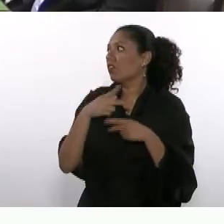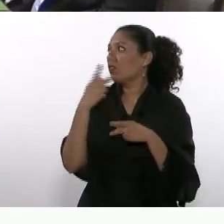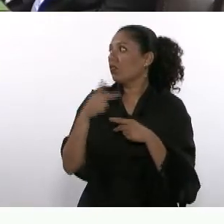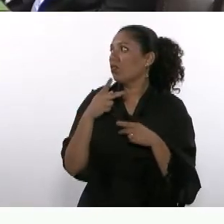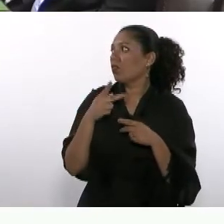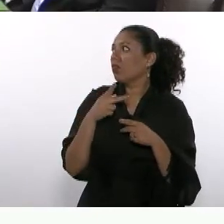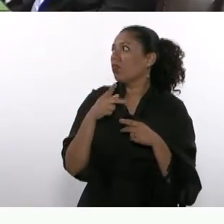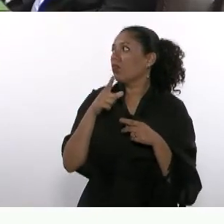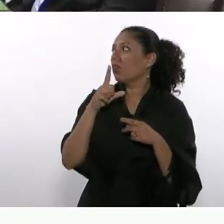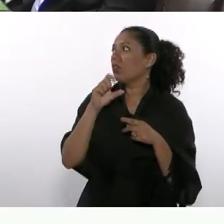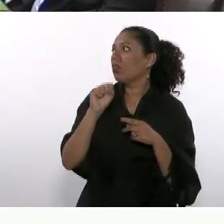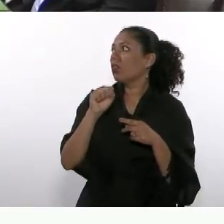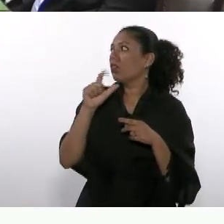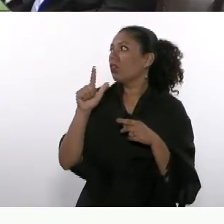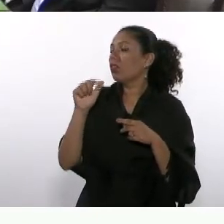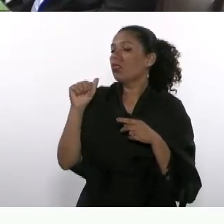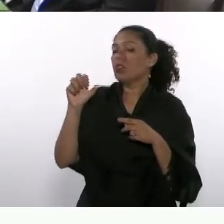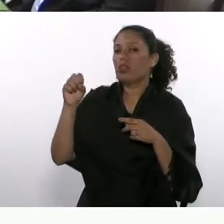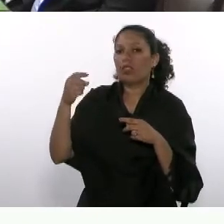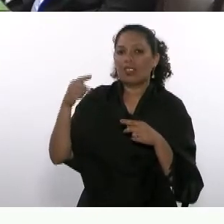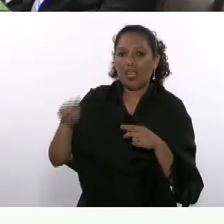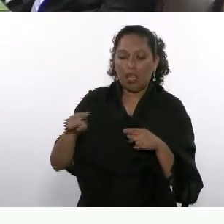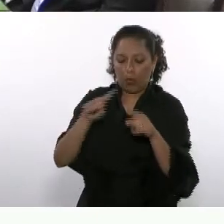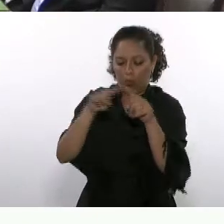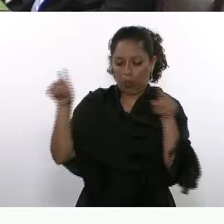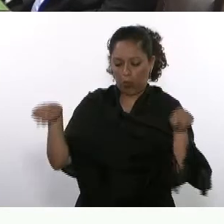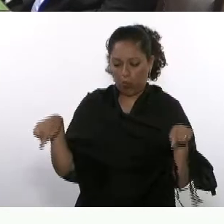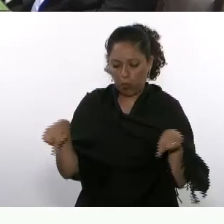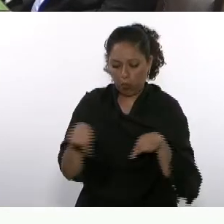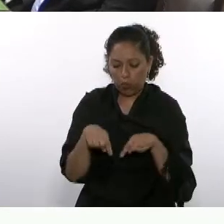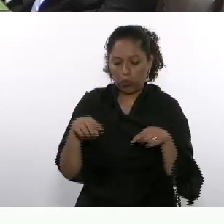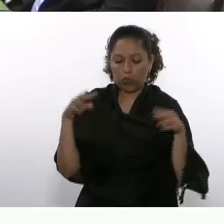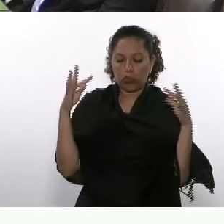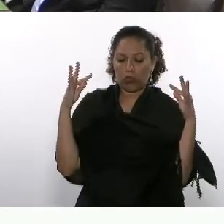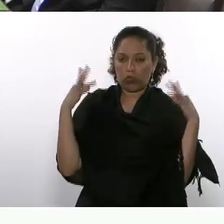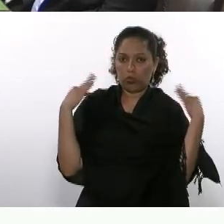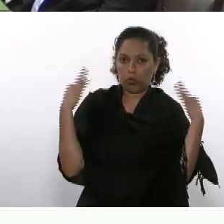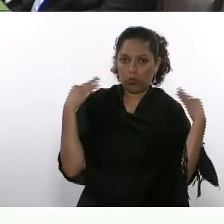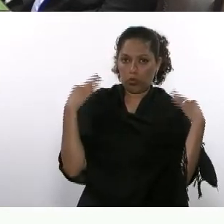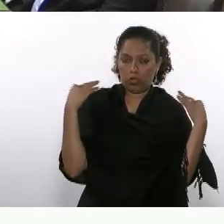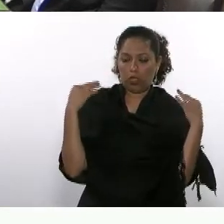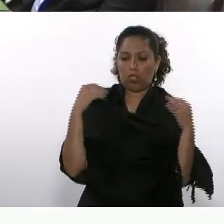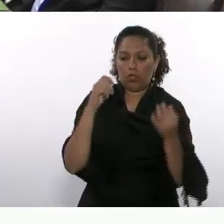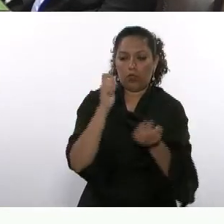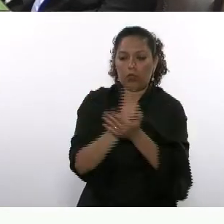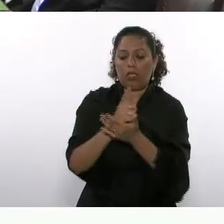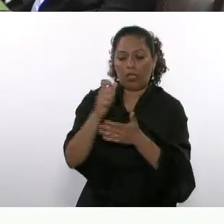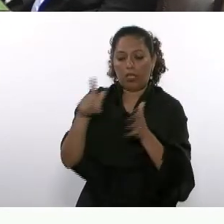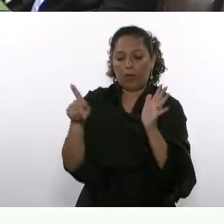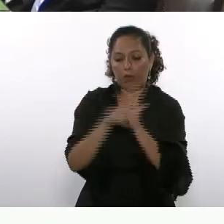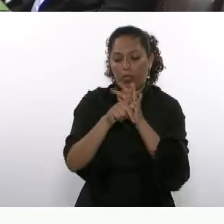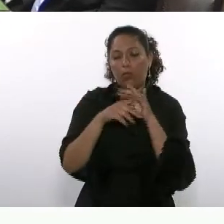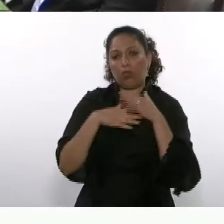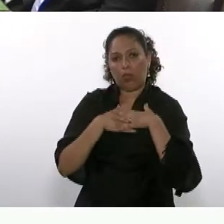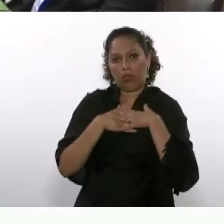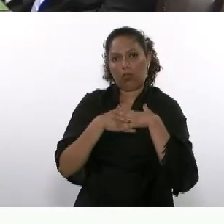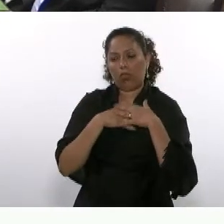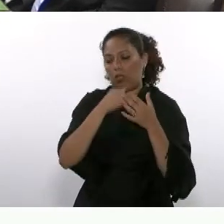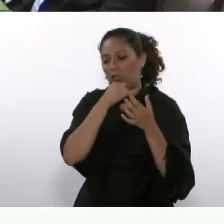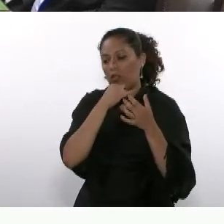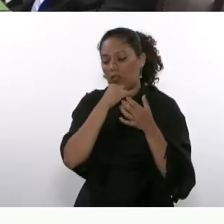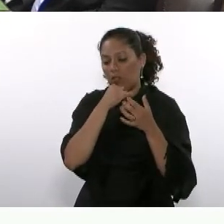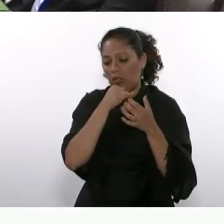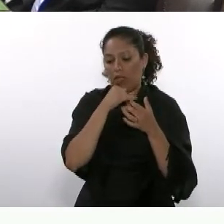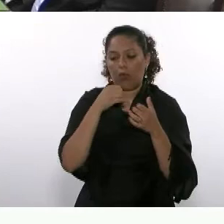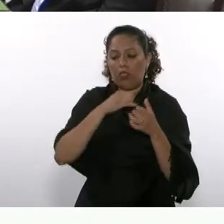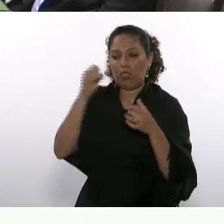todo o custo do salão é nosso, desde locação do espaço, promoção, etc. É diferente quando a gente compra um stand num determinado evento,